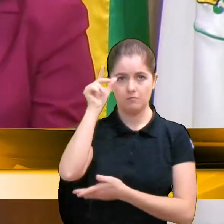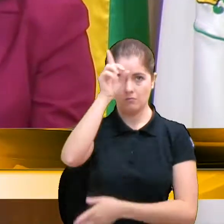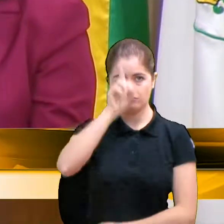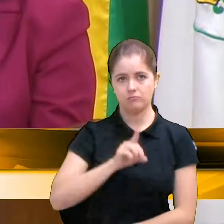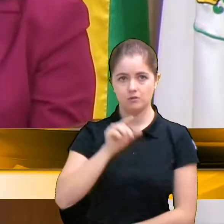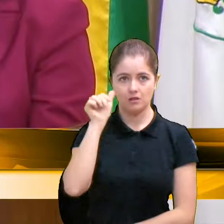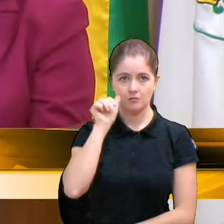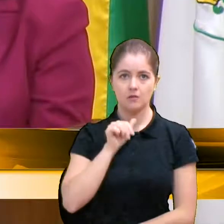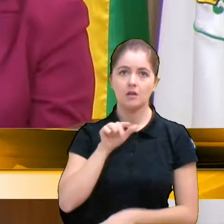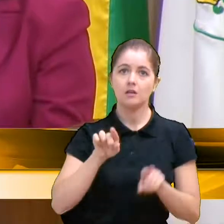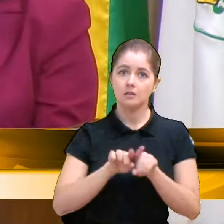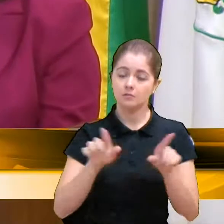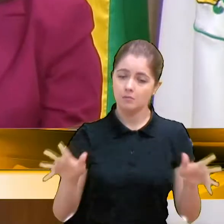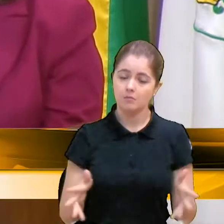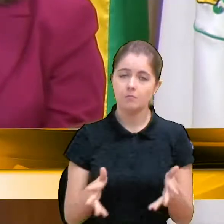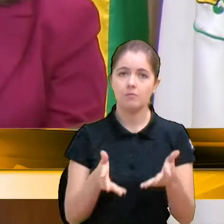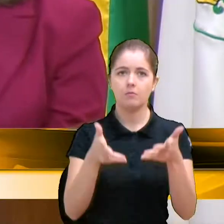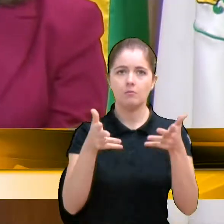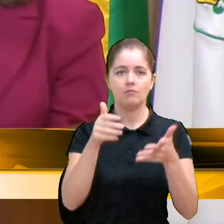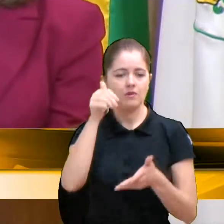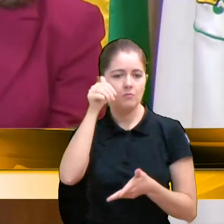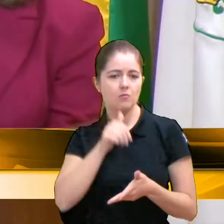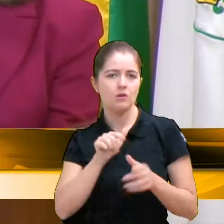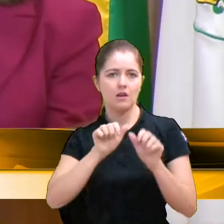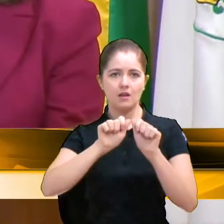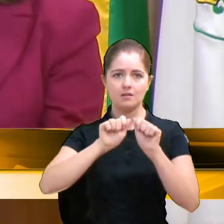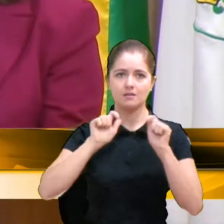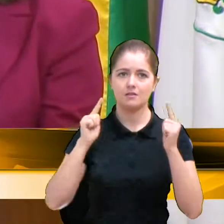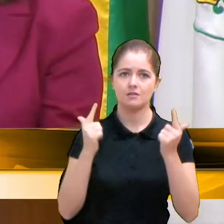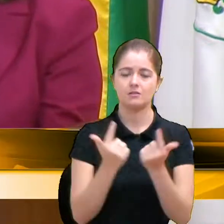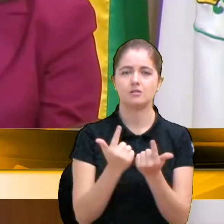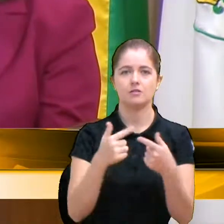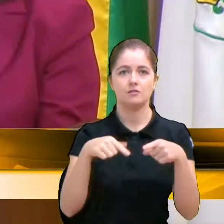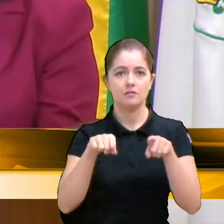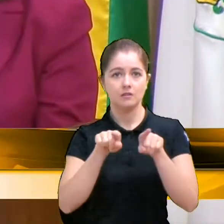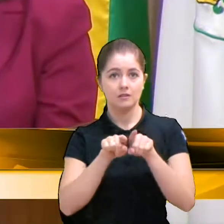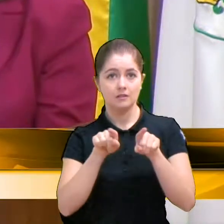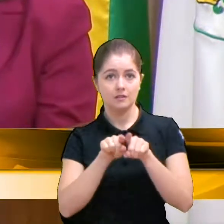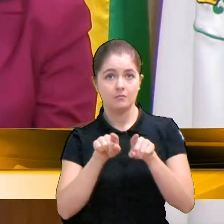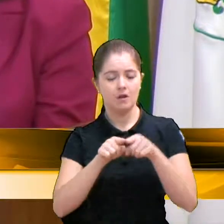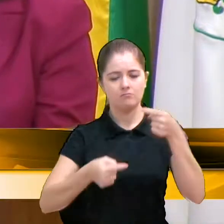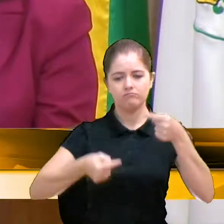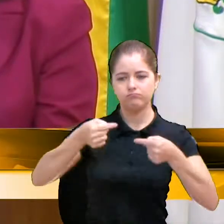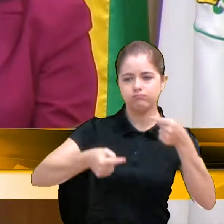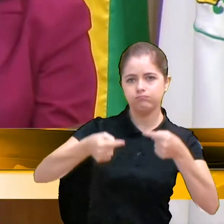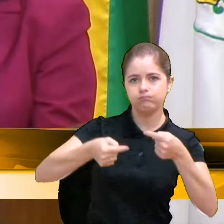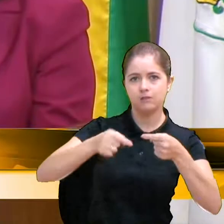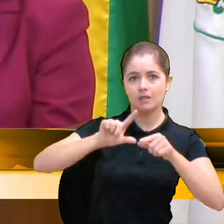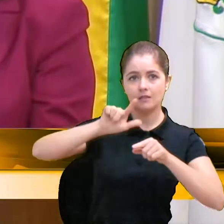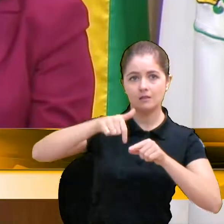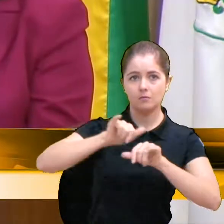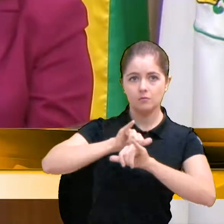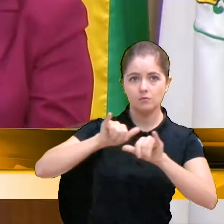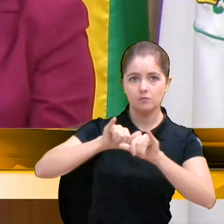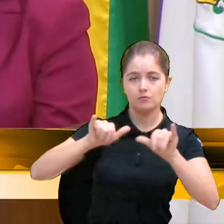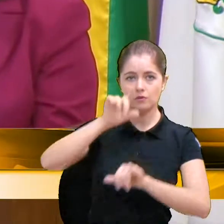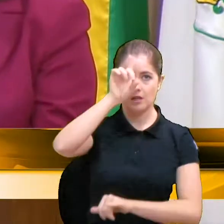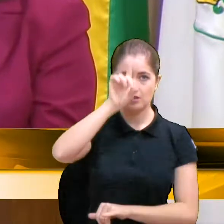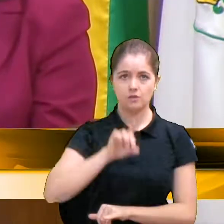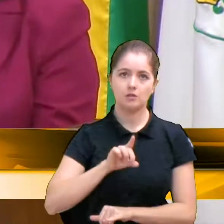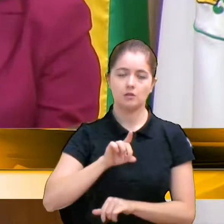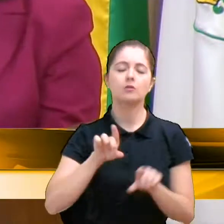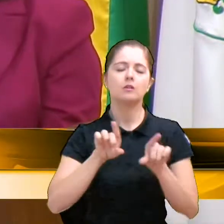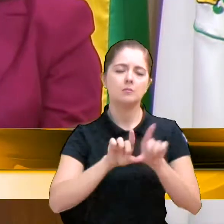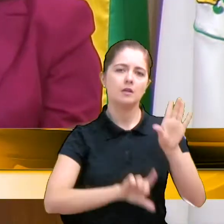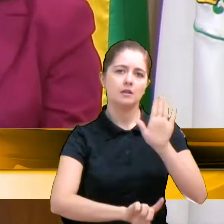de mulheres e o legislativo. Organizar e divulgar as legislações relativas aos direitos das mulheres e